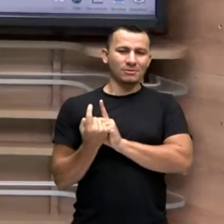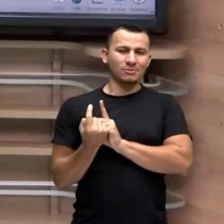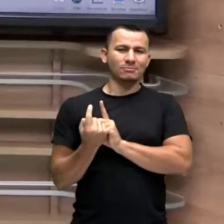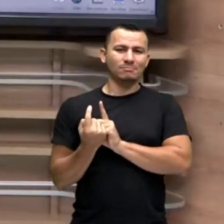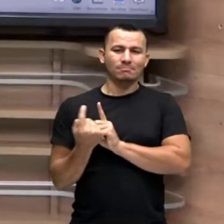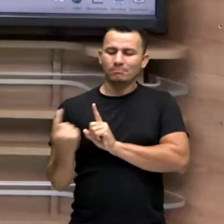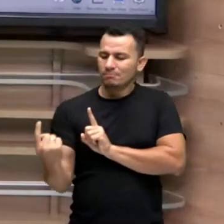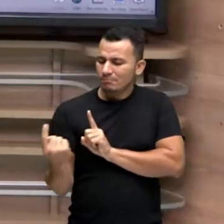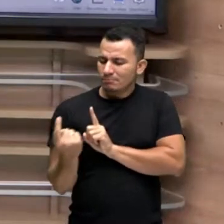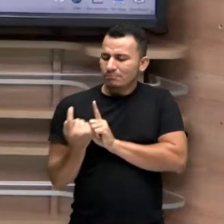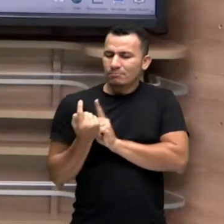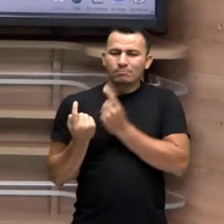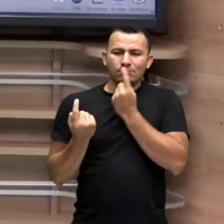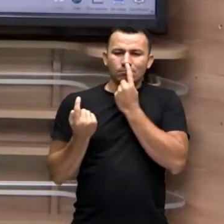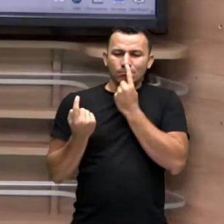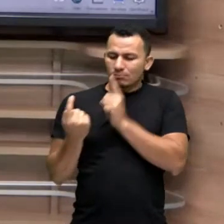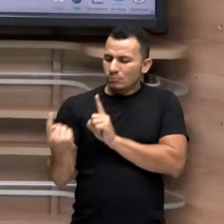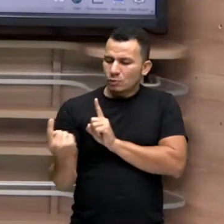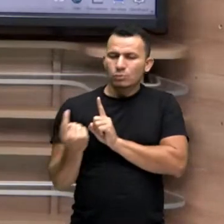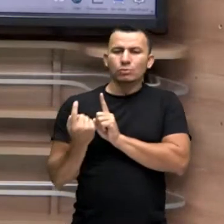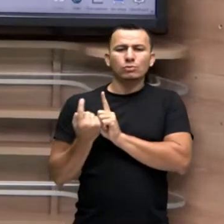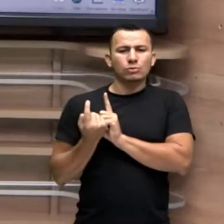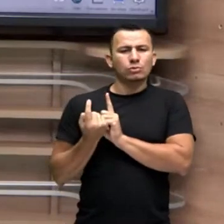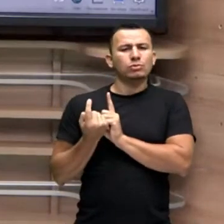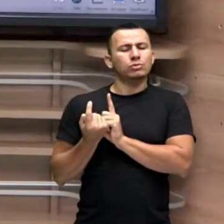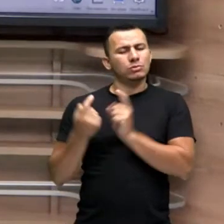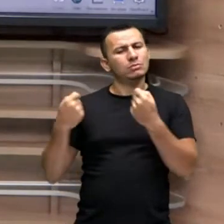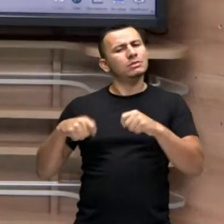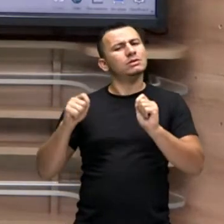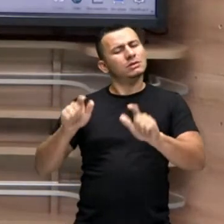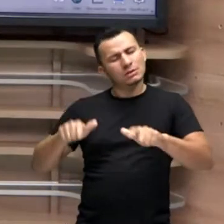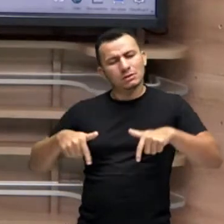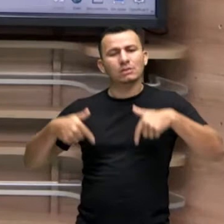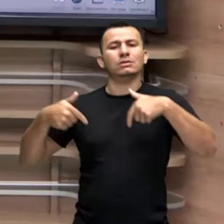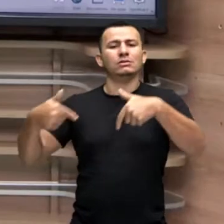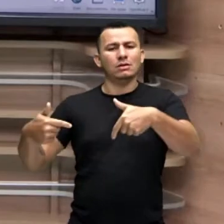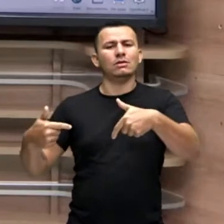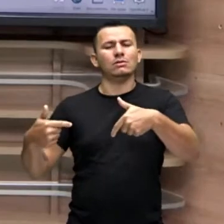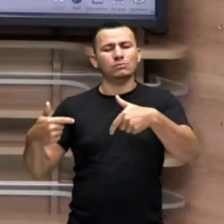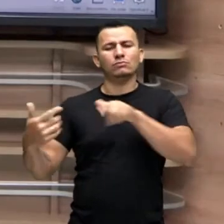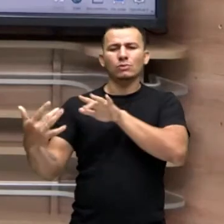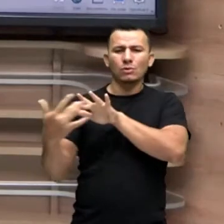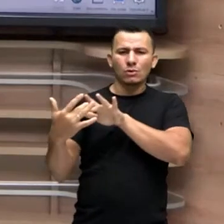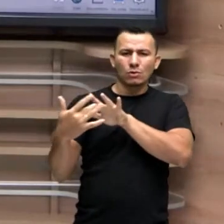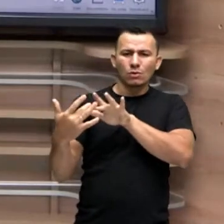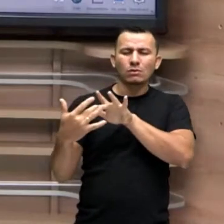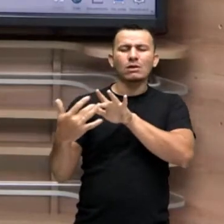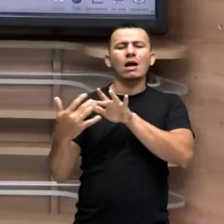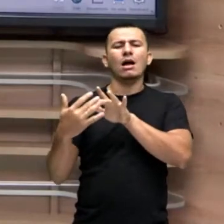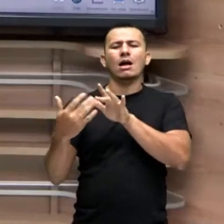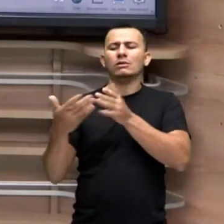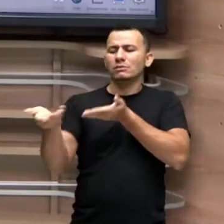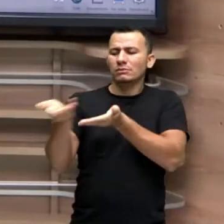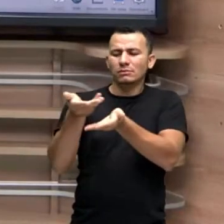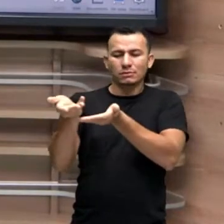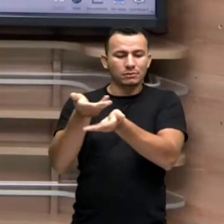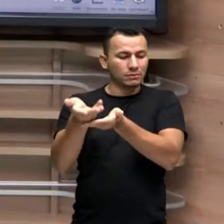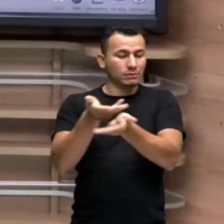e o movimento de aproximação e de encontro